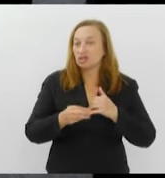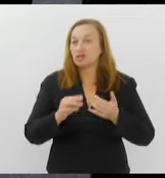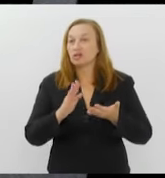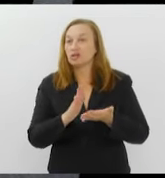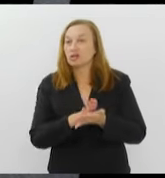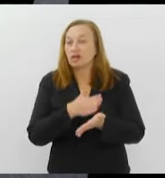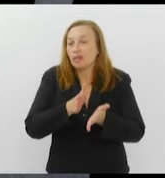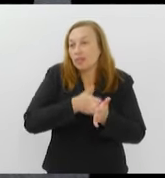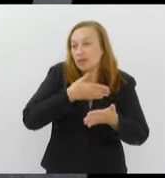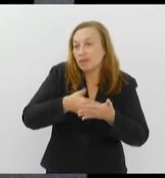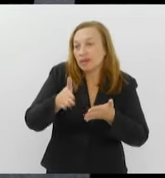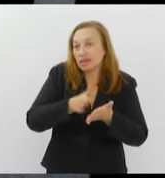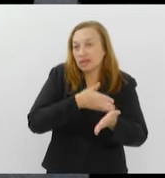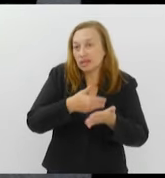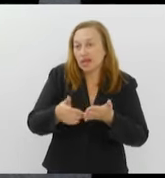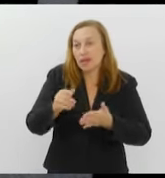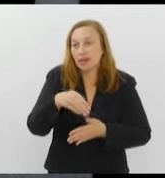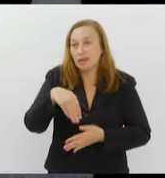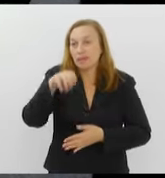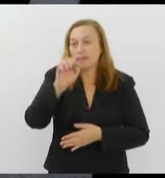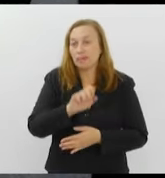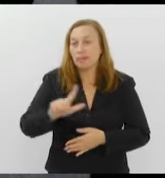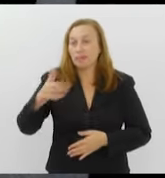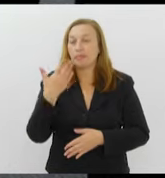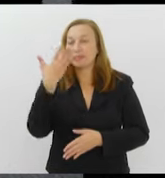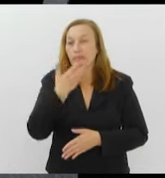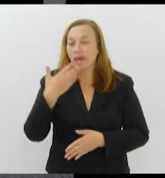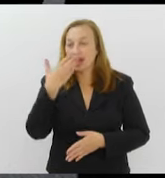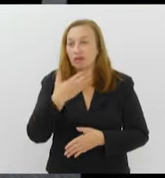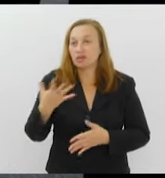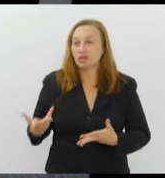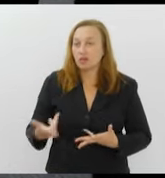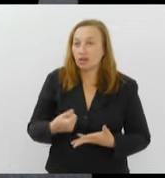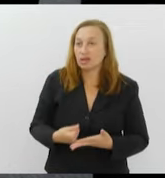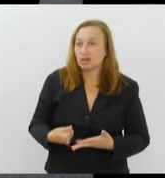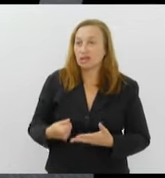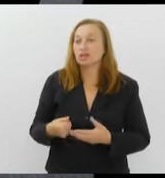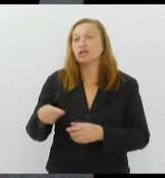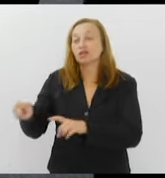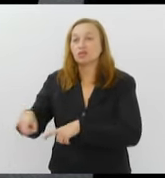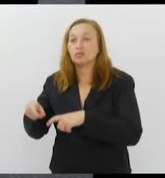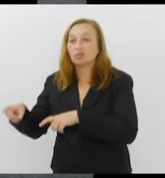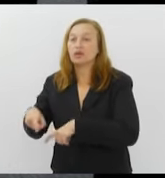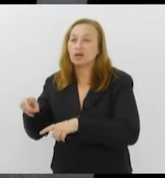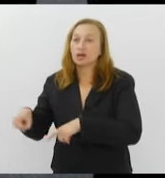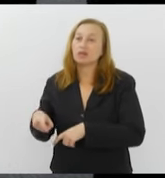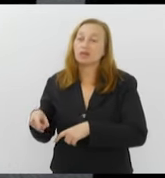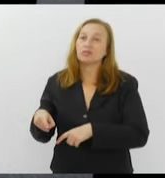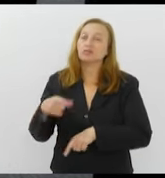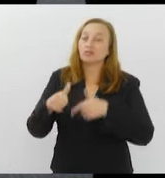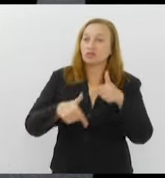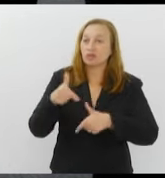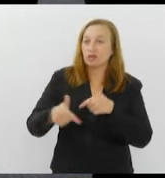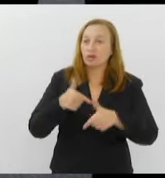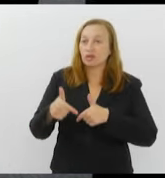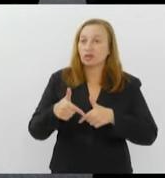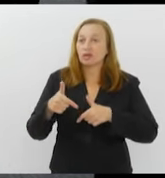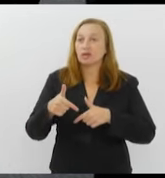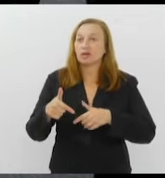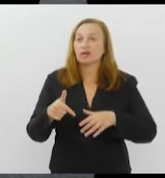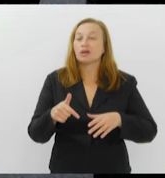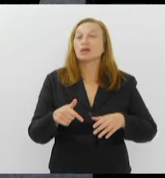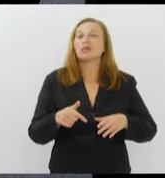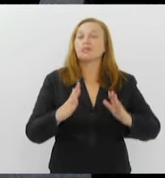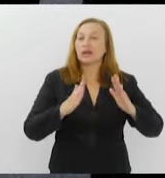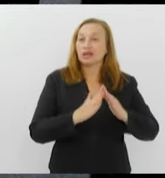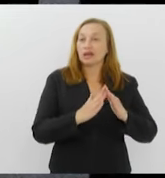mel, diversos produtos vindos direto do campo, direto da produção dos trabalhadores do campo para a mesa do trabalhador